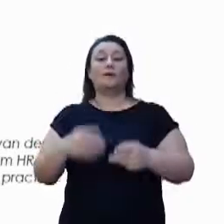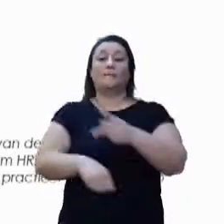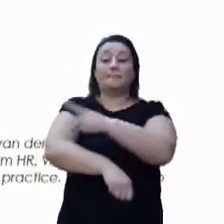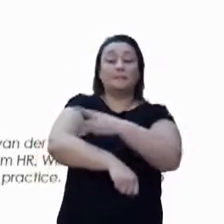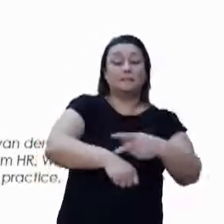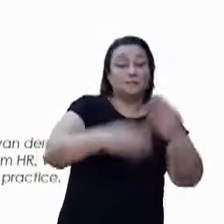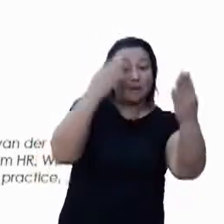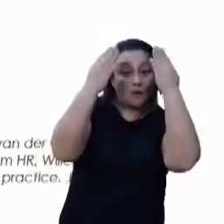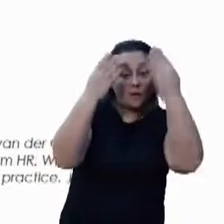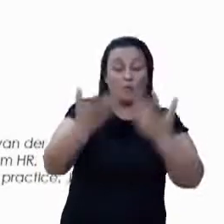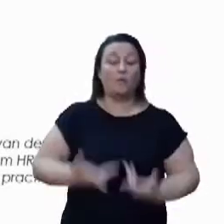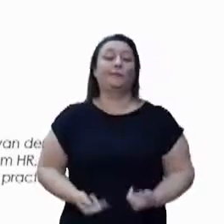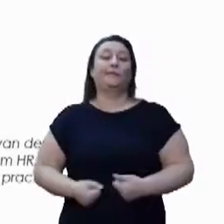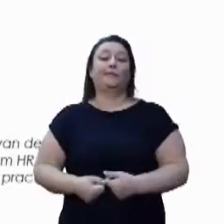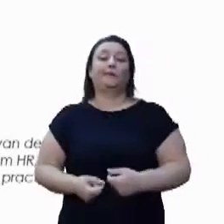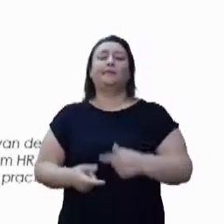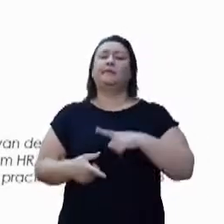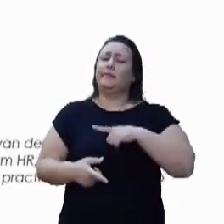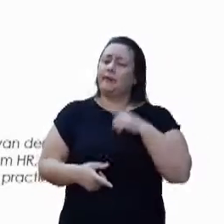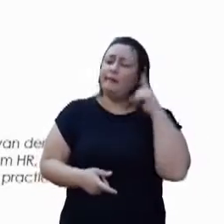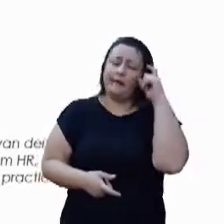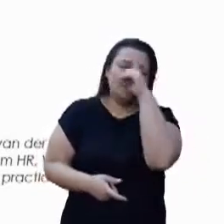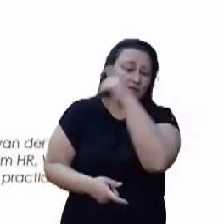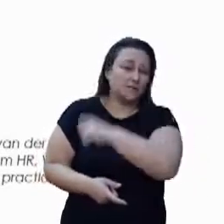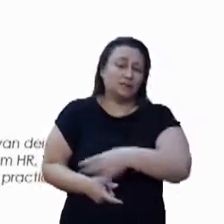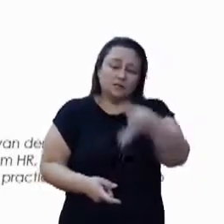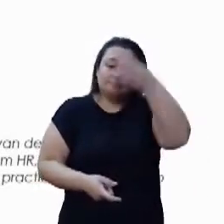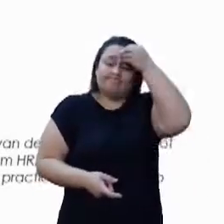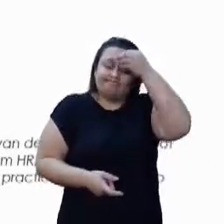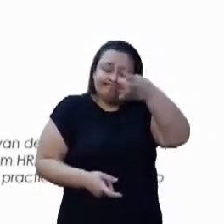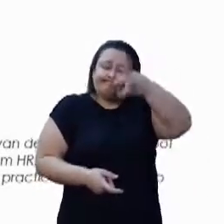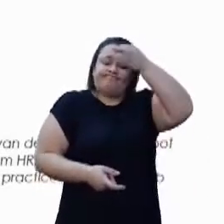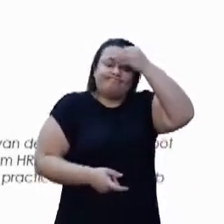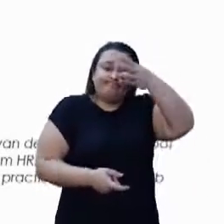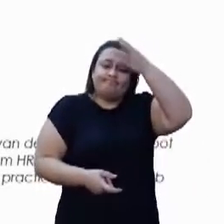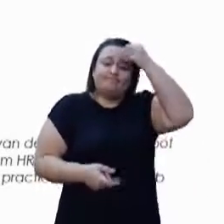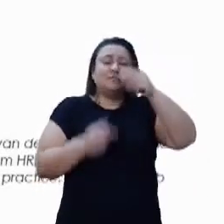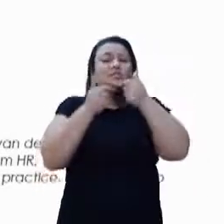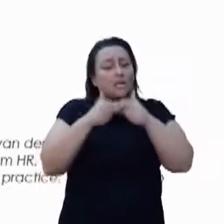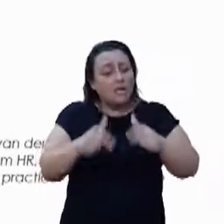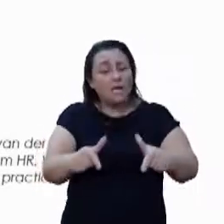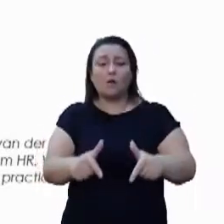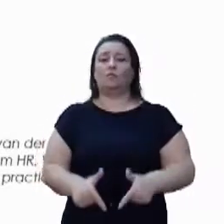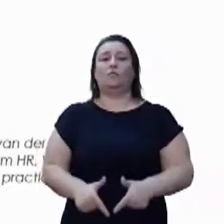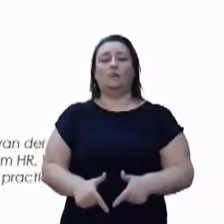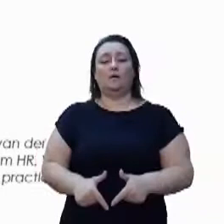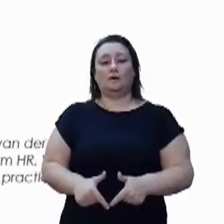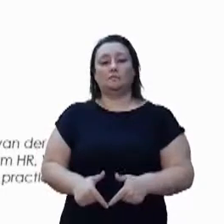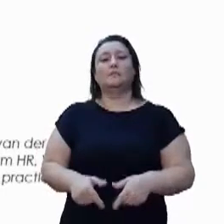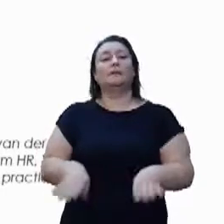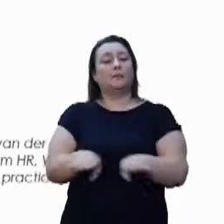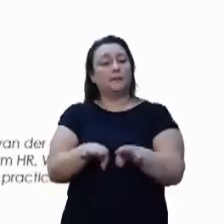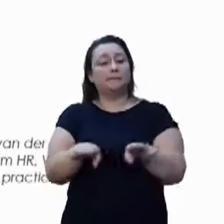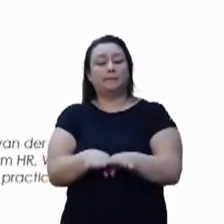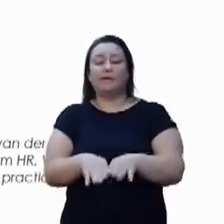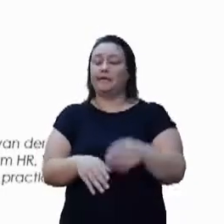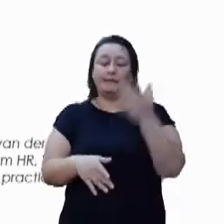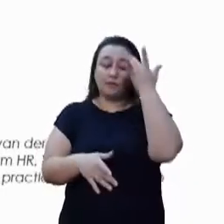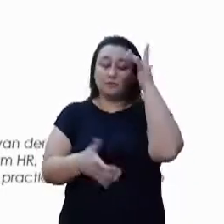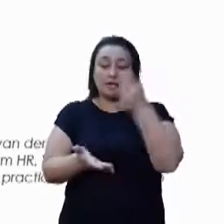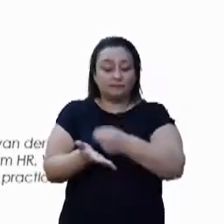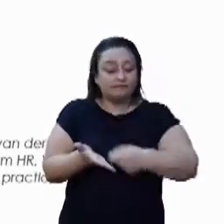psicopedagogo. Tem uma dificuldade de aquisição de linguagem, também a questão da disartria, que deve